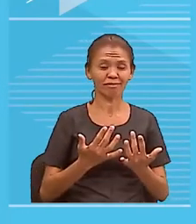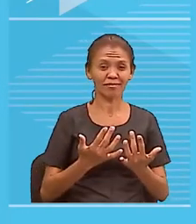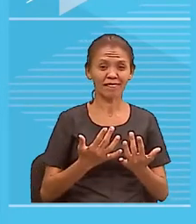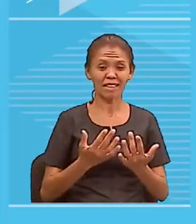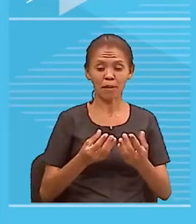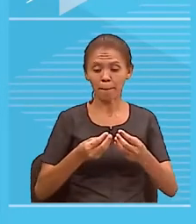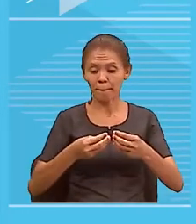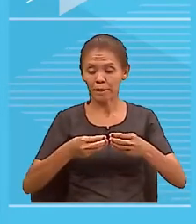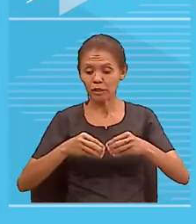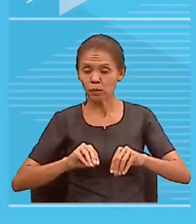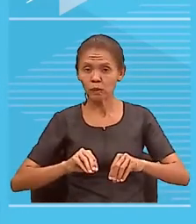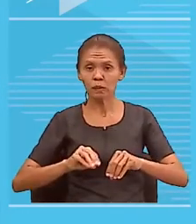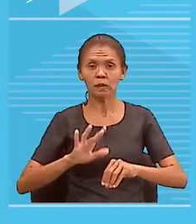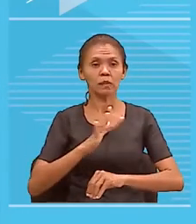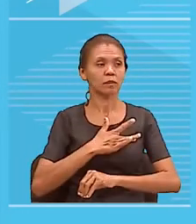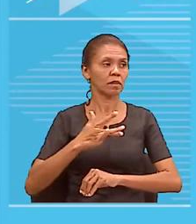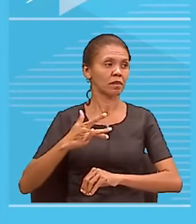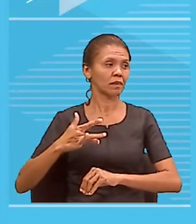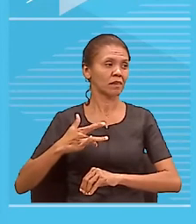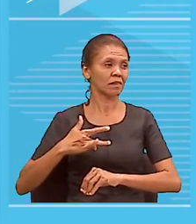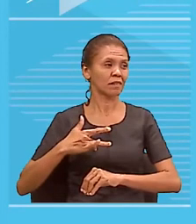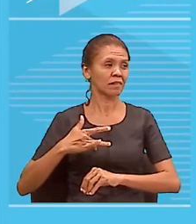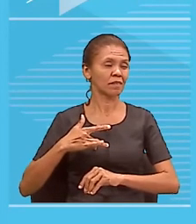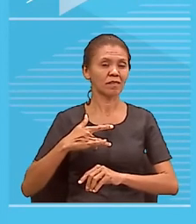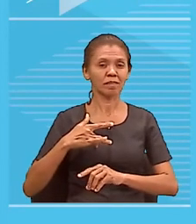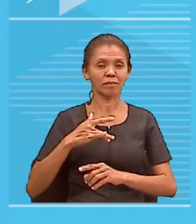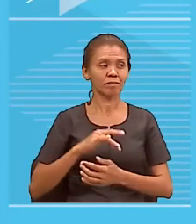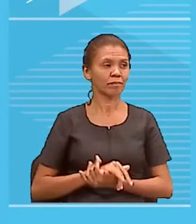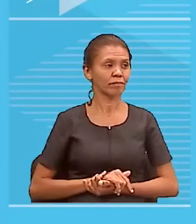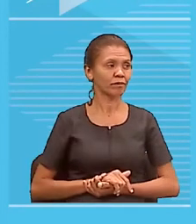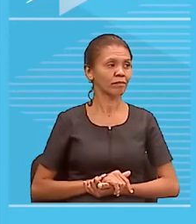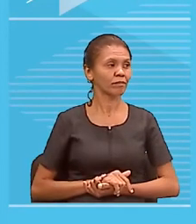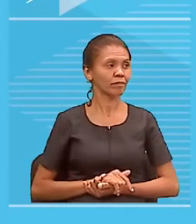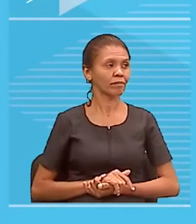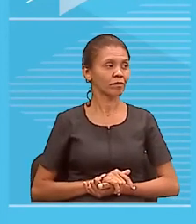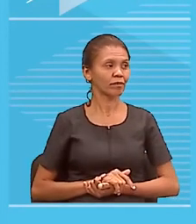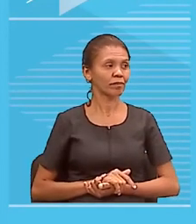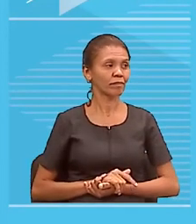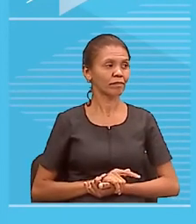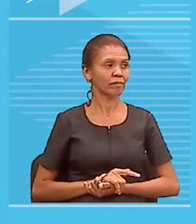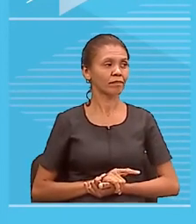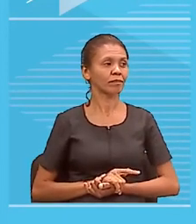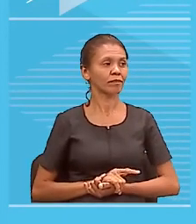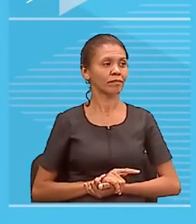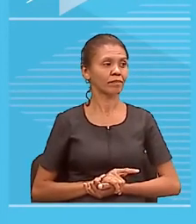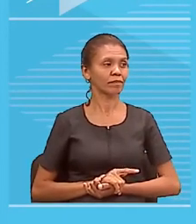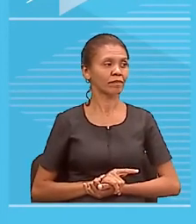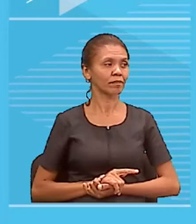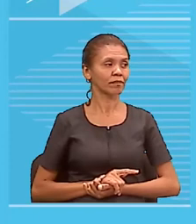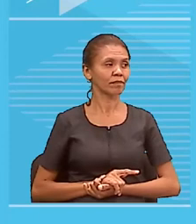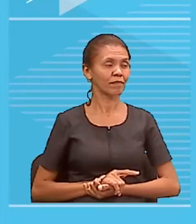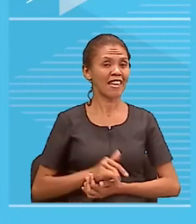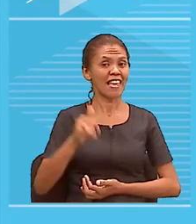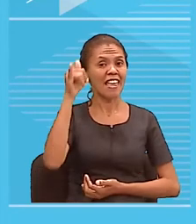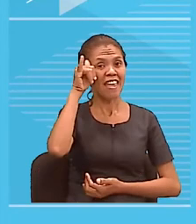mal temperatura alta de forno e tal do próprio fogão que pode chegar até 300 graus celcius Então